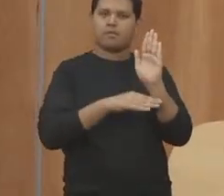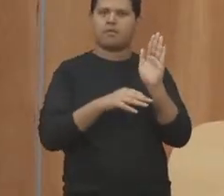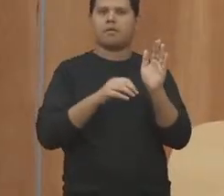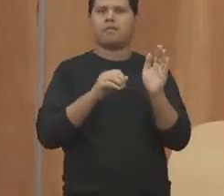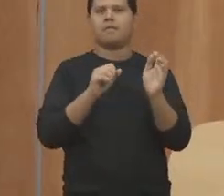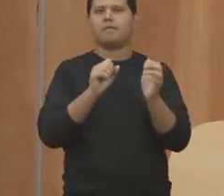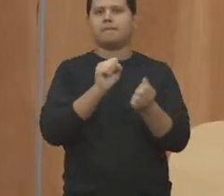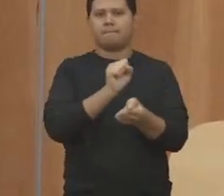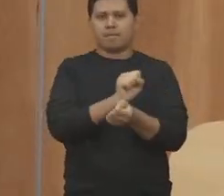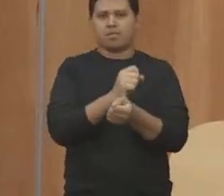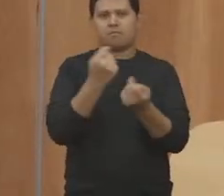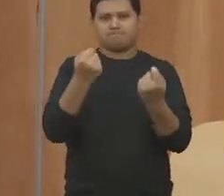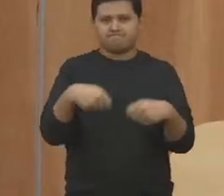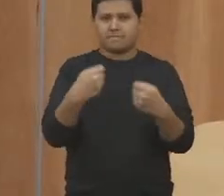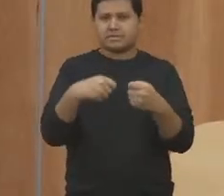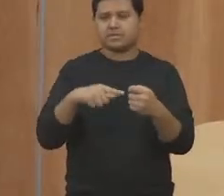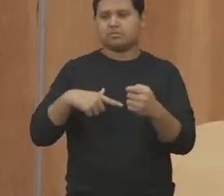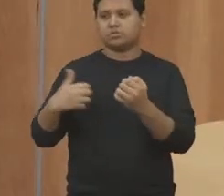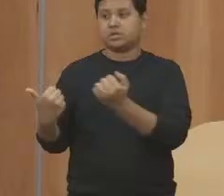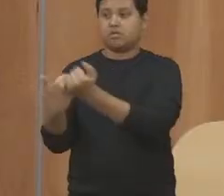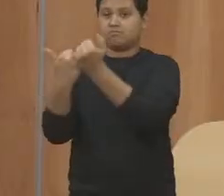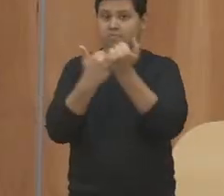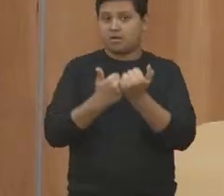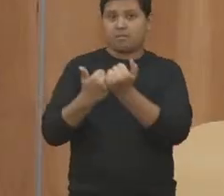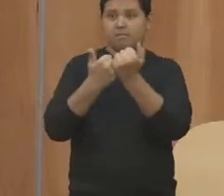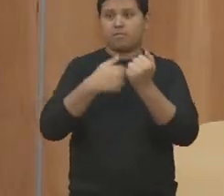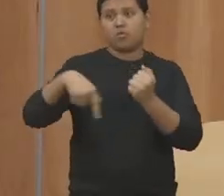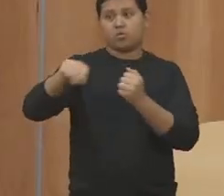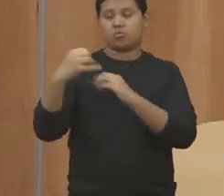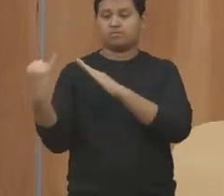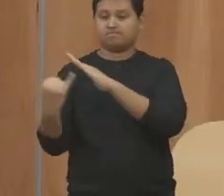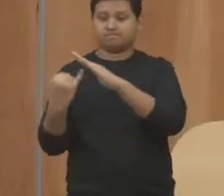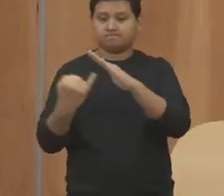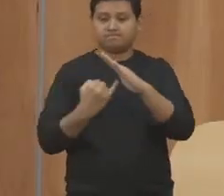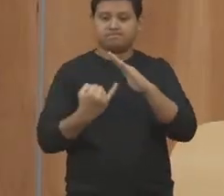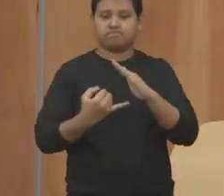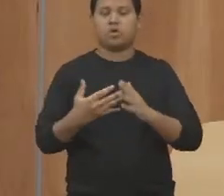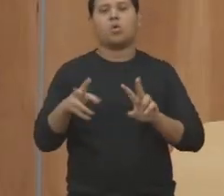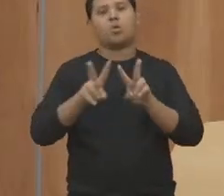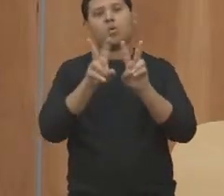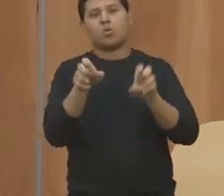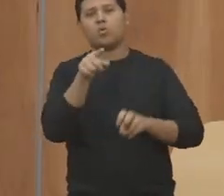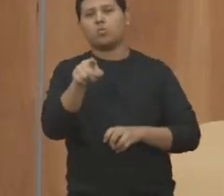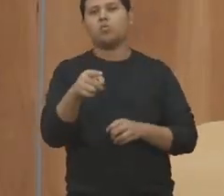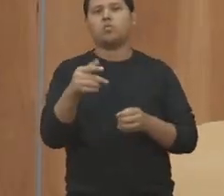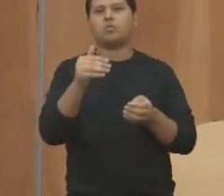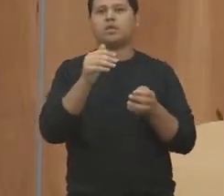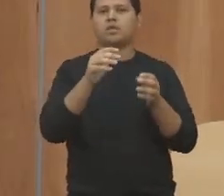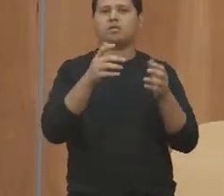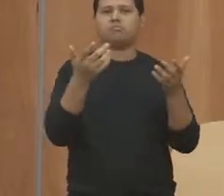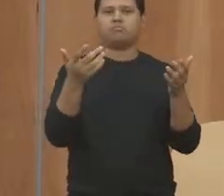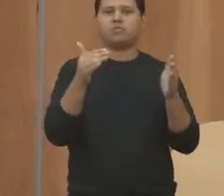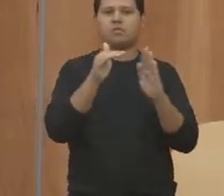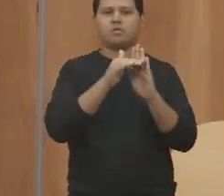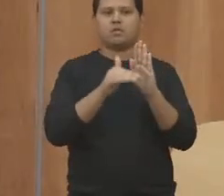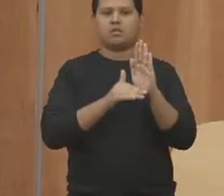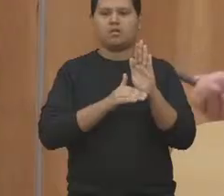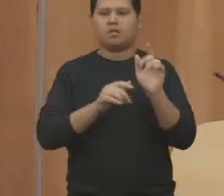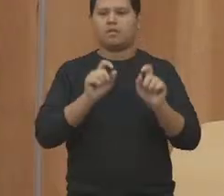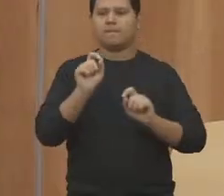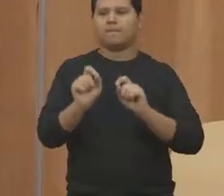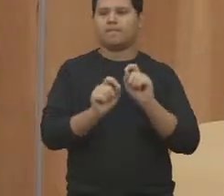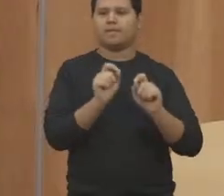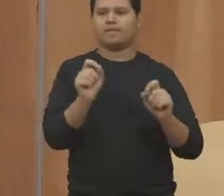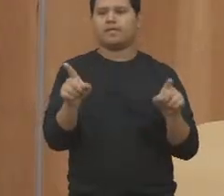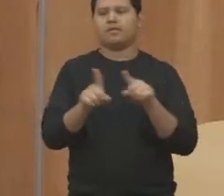gente depende muito dessas parcerias. Com relação a essas áreas que você comentou, no momento em que foi